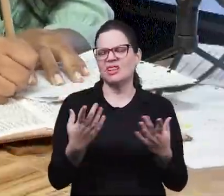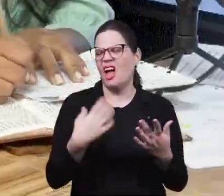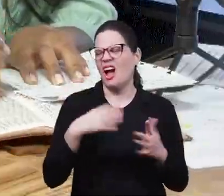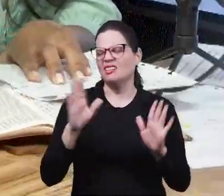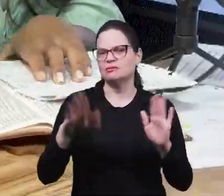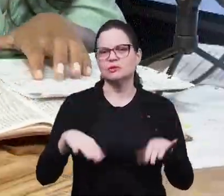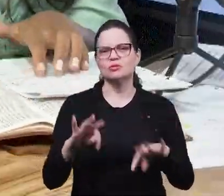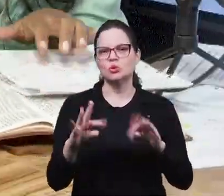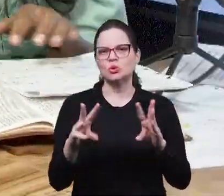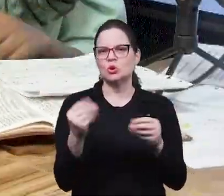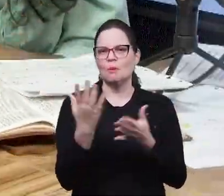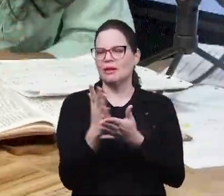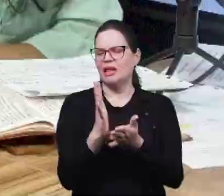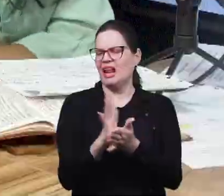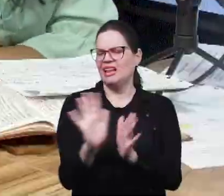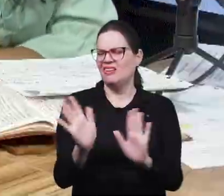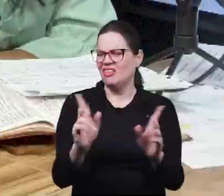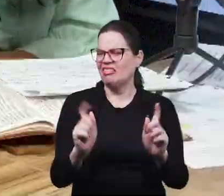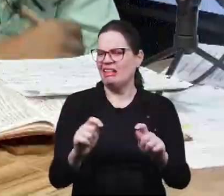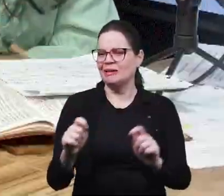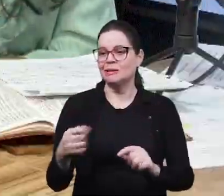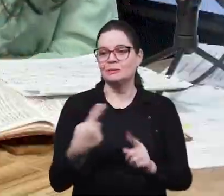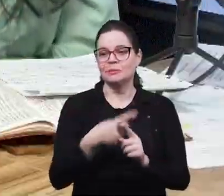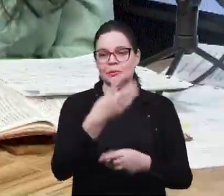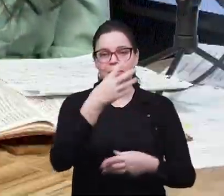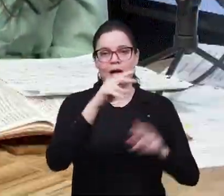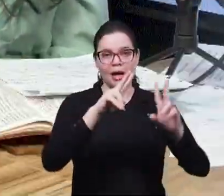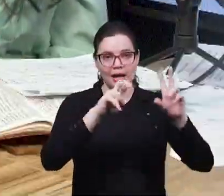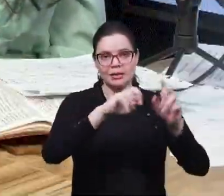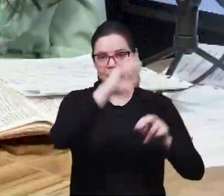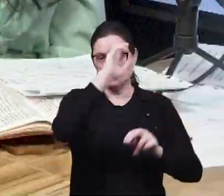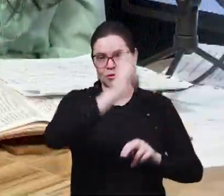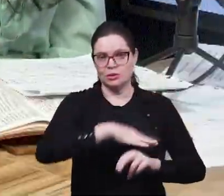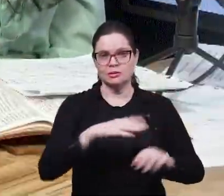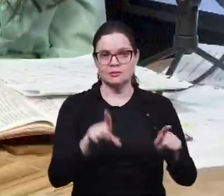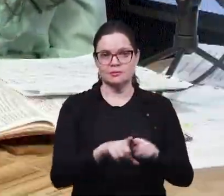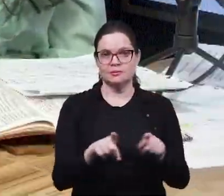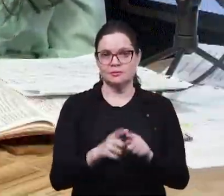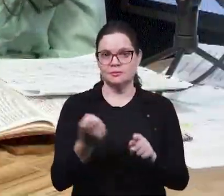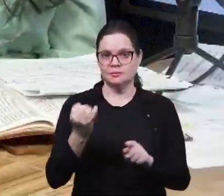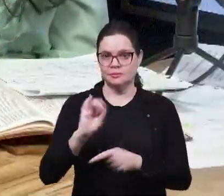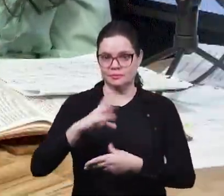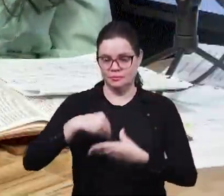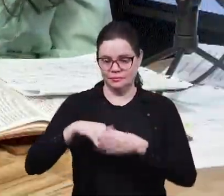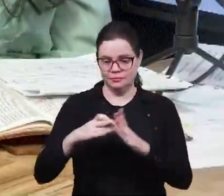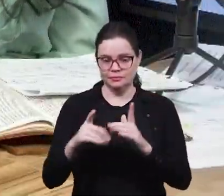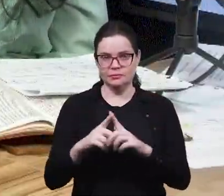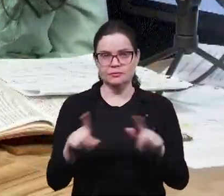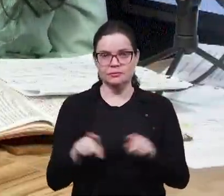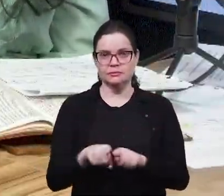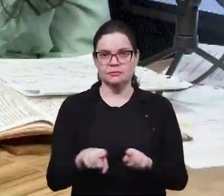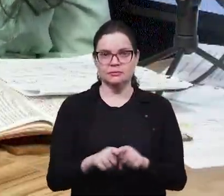bem, é justificável fazer isso, porque tá muito dentro da razão. Até trazendo para dentro da igreja